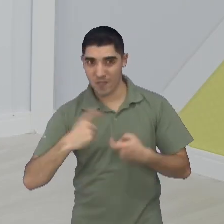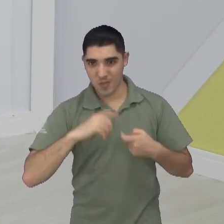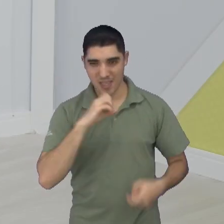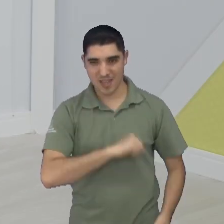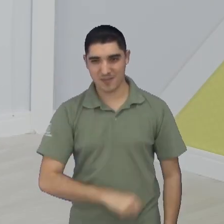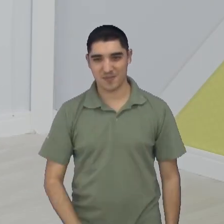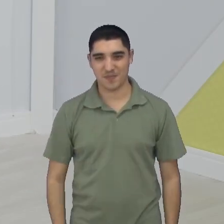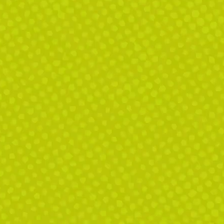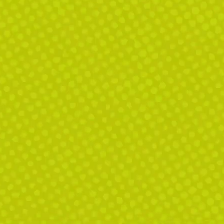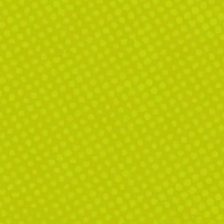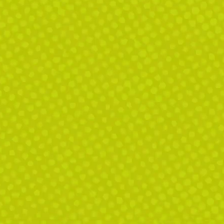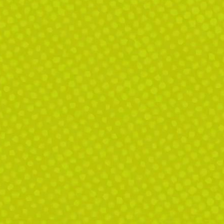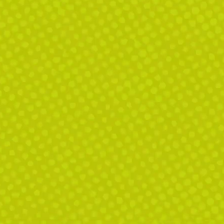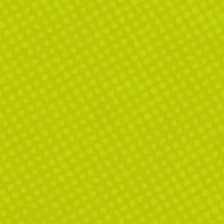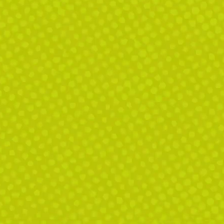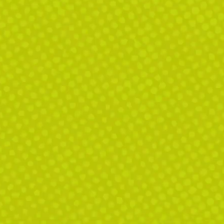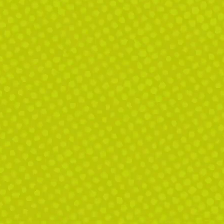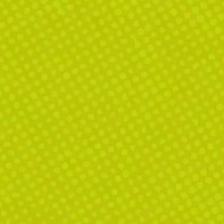daí.